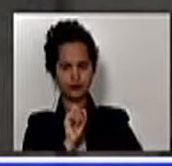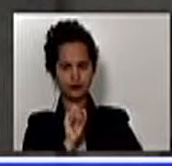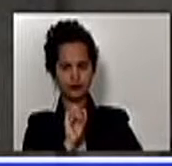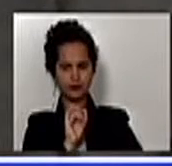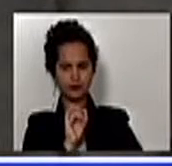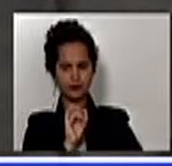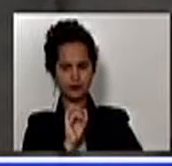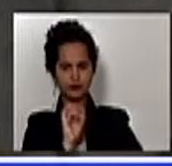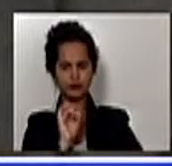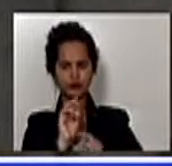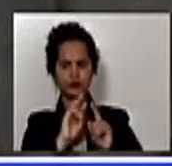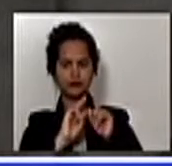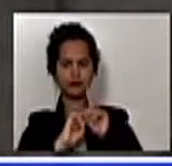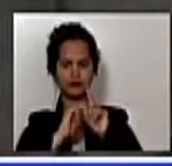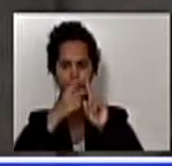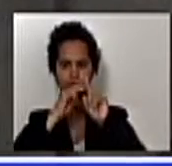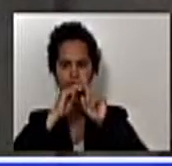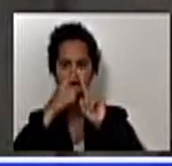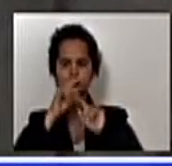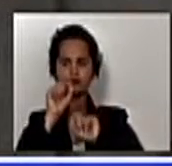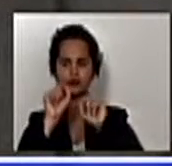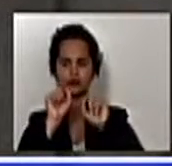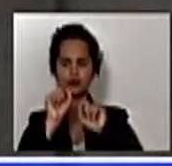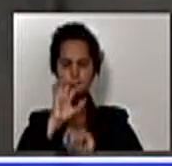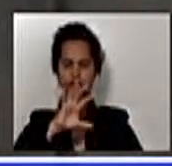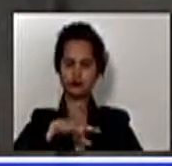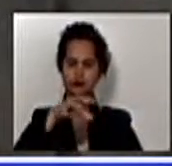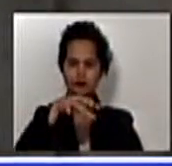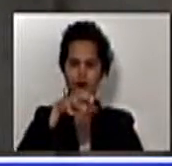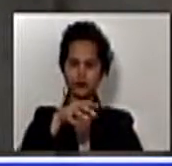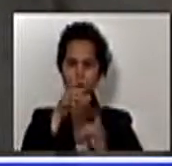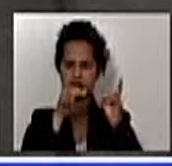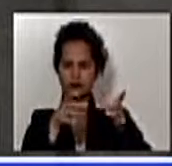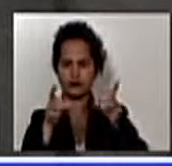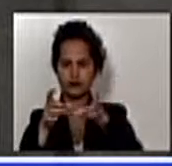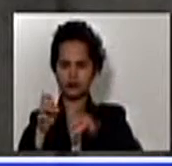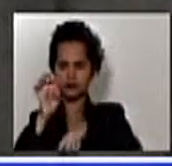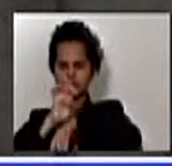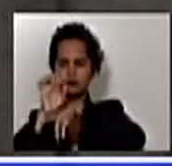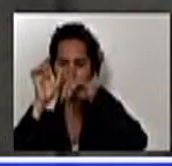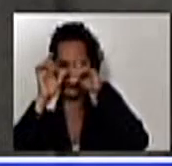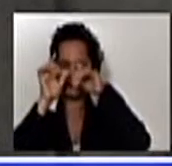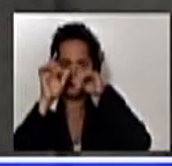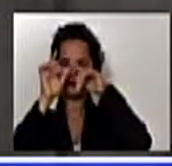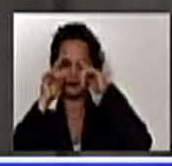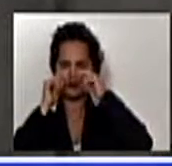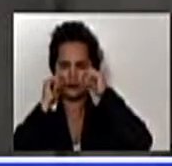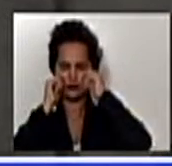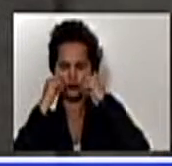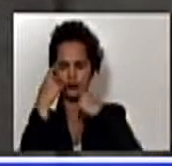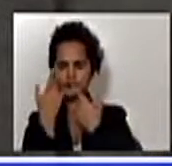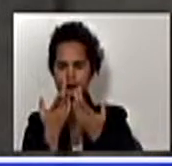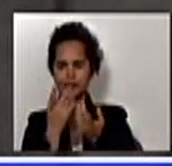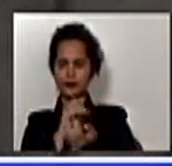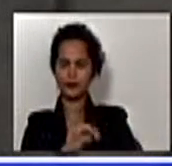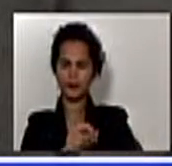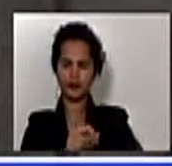no setor de atacadistas no estado. Ainda não dá